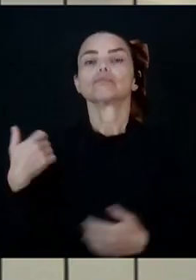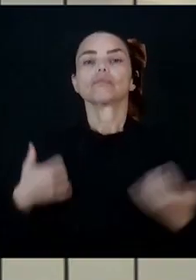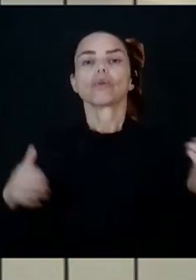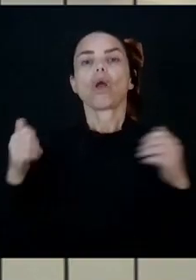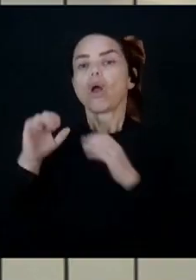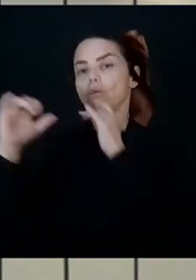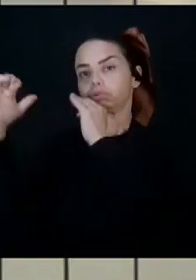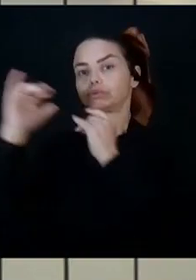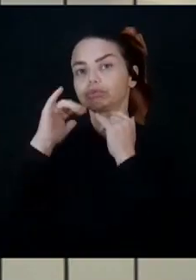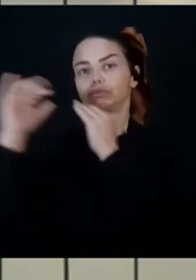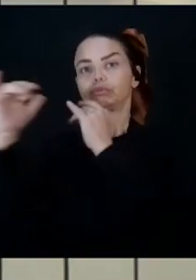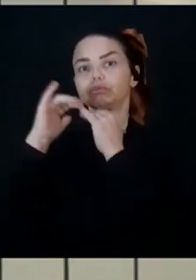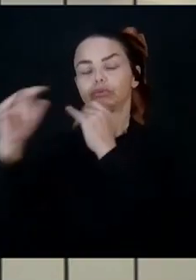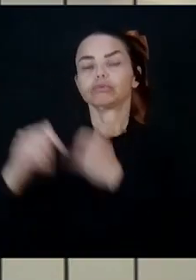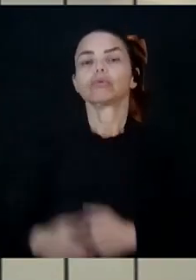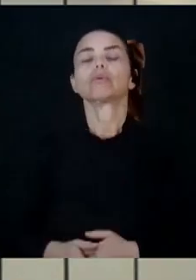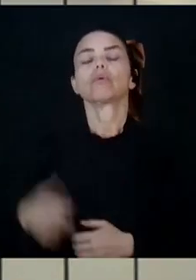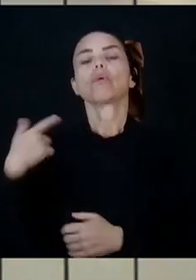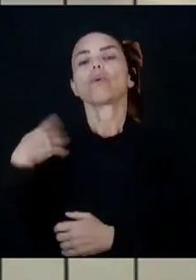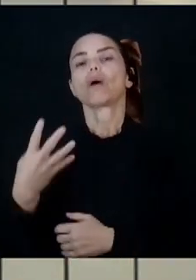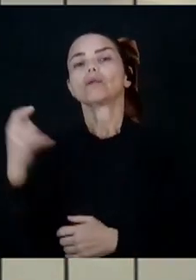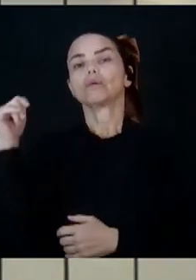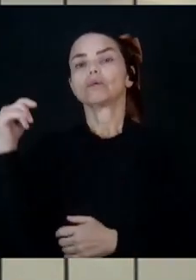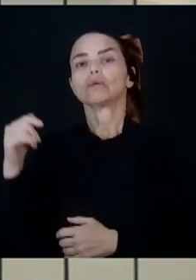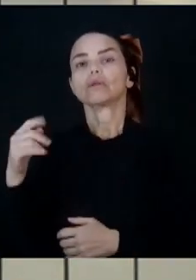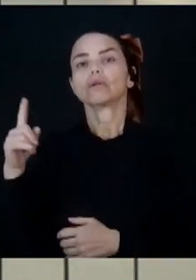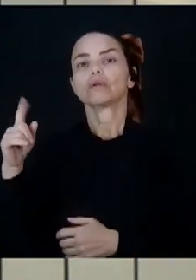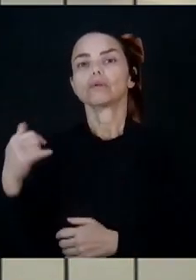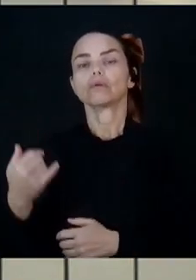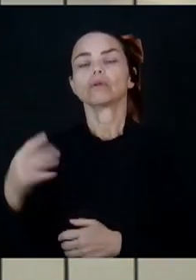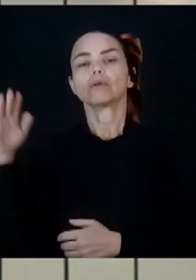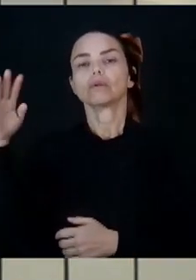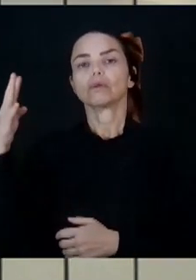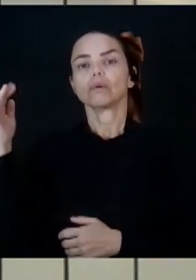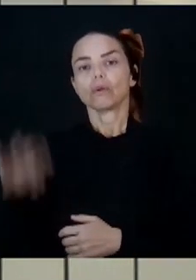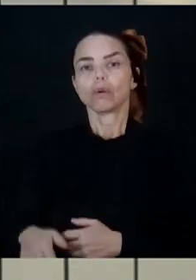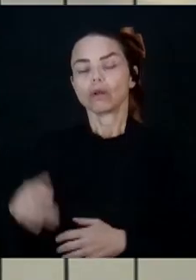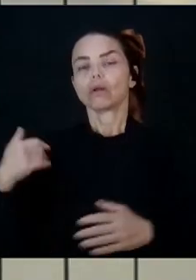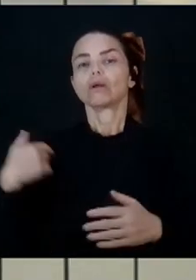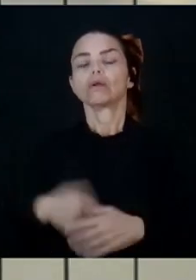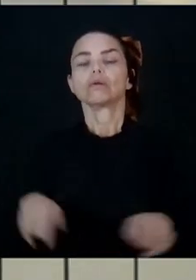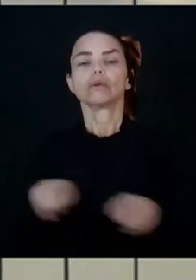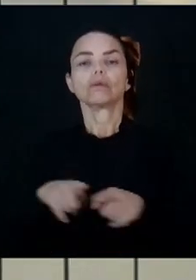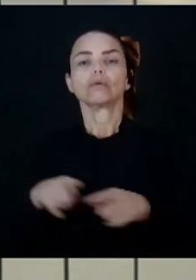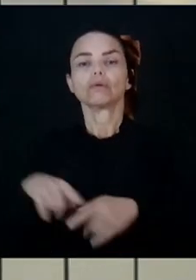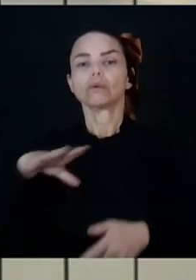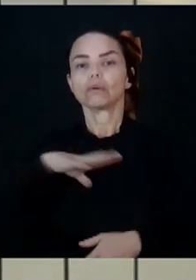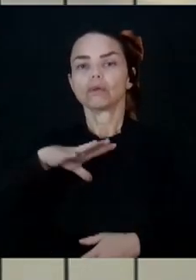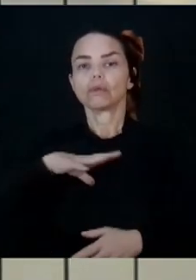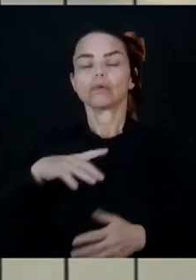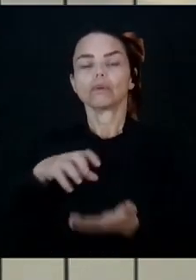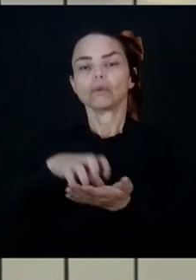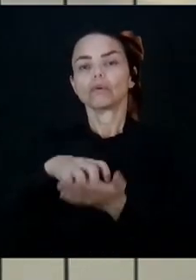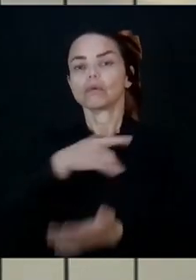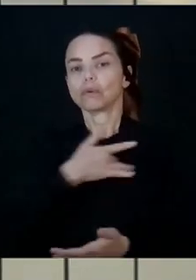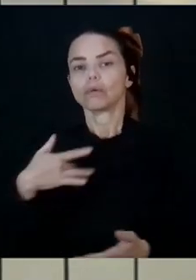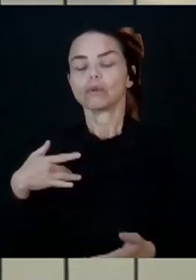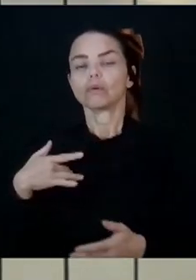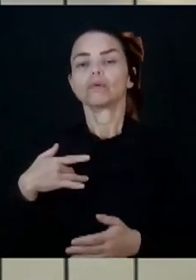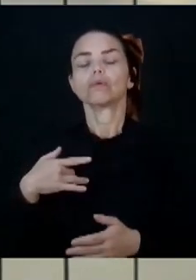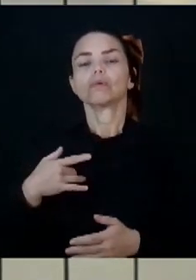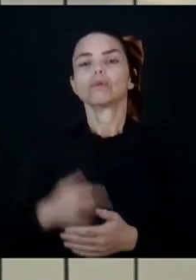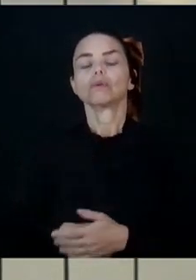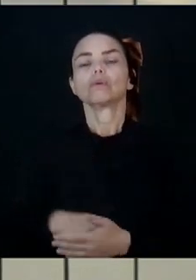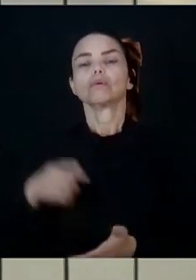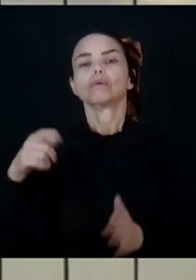O expediente vai ser encerrado às 4 horas da tarde. Os centros de saúde vão seguir o horário estabelecido